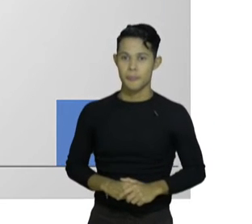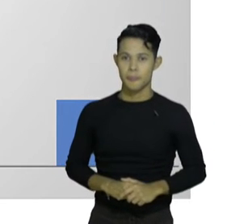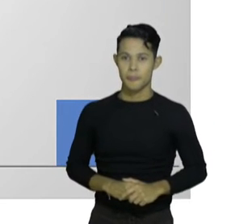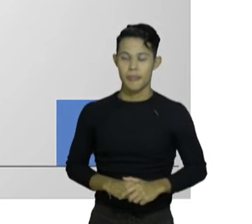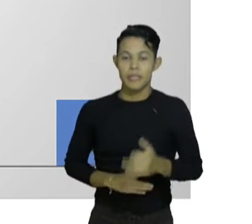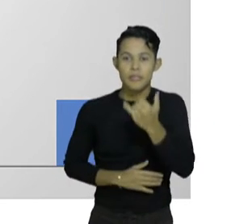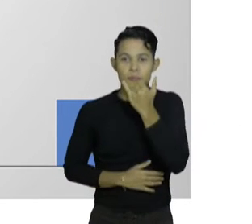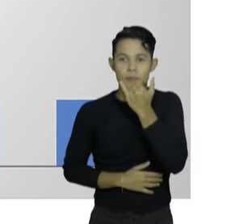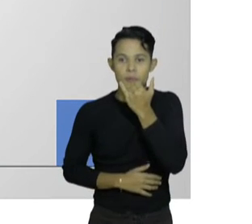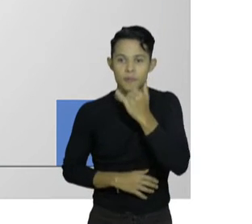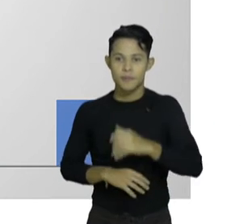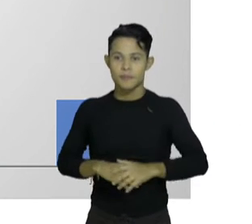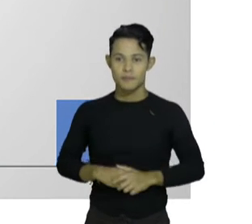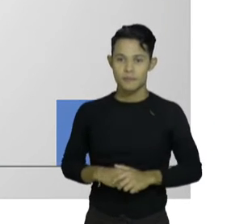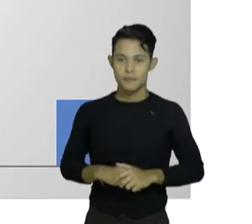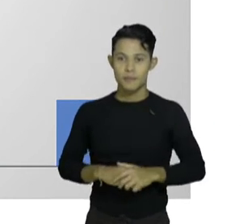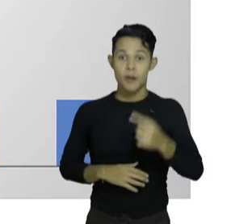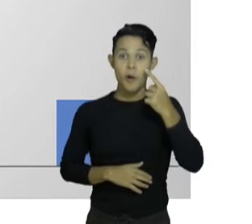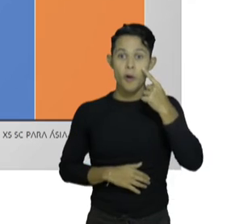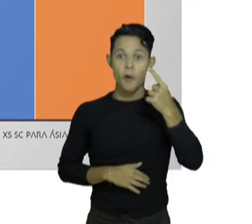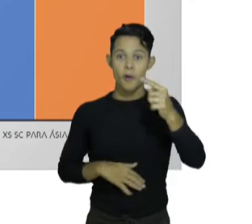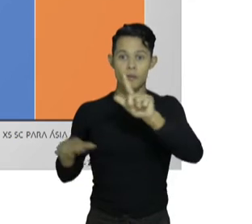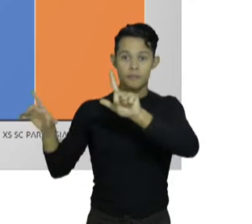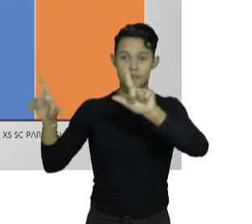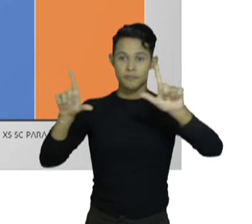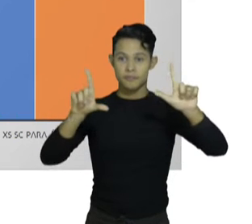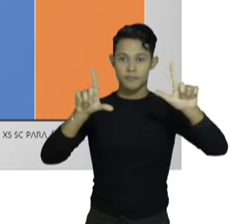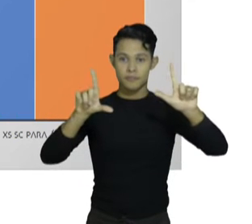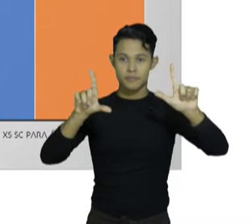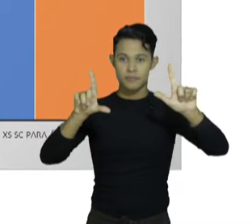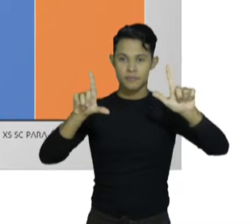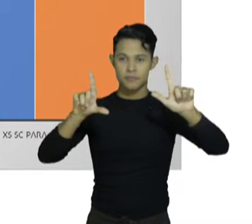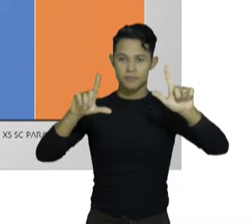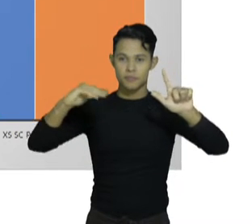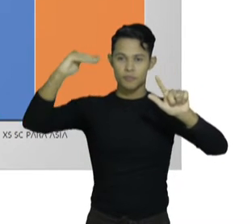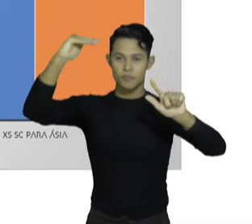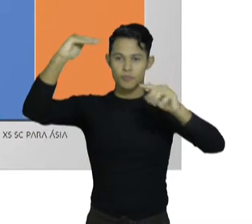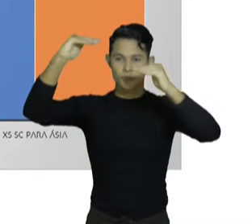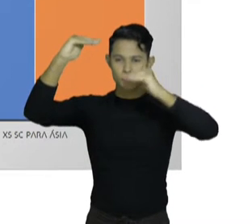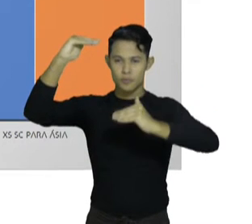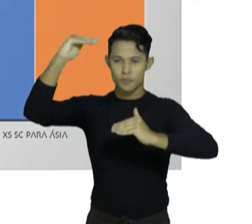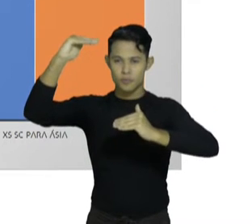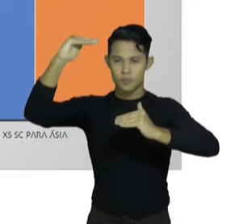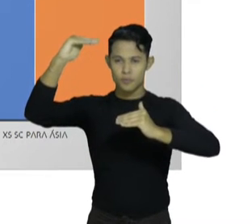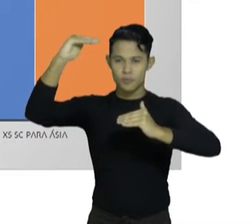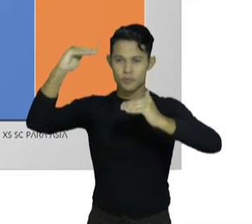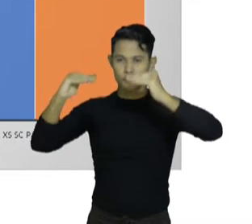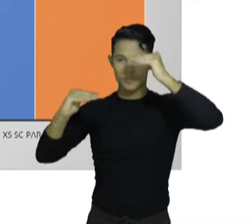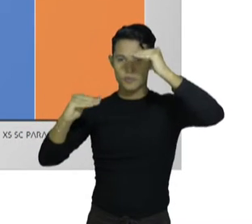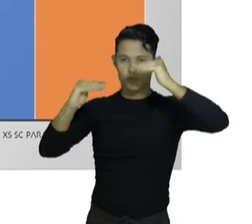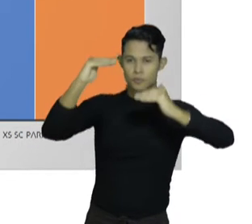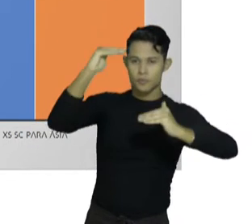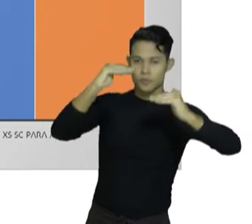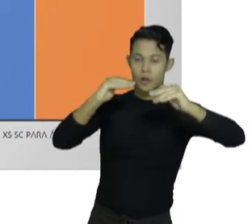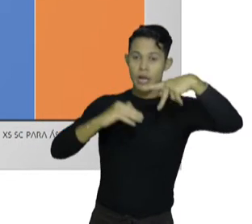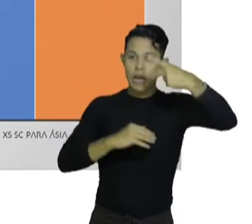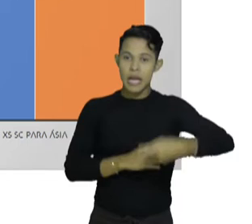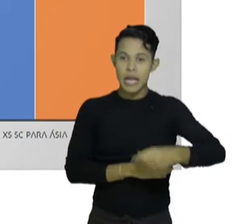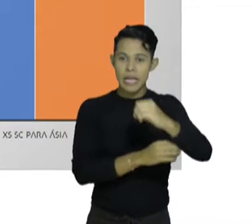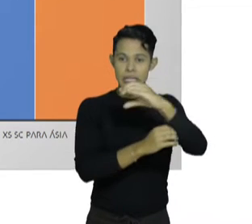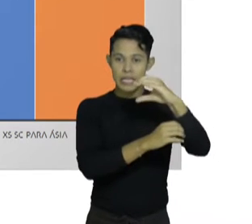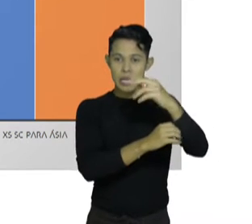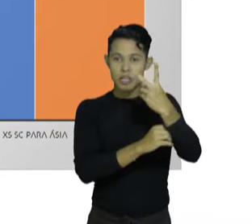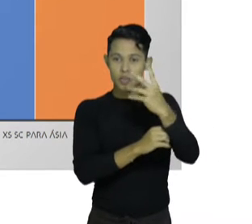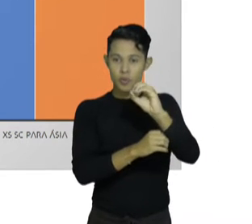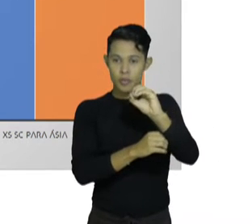perdão e isso aqui isso aqui também mostra ó Santa Catarina mercu olha lá de 2010